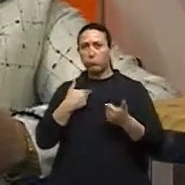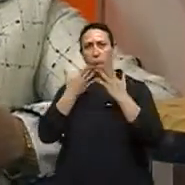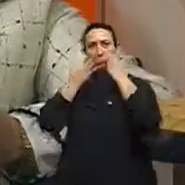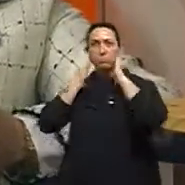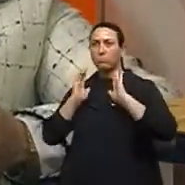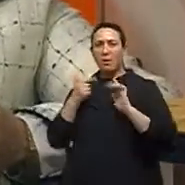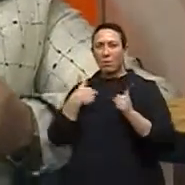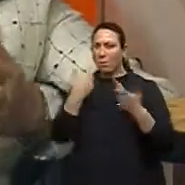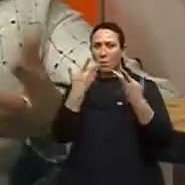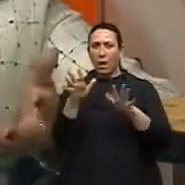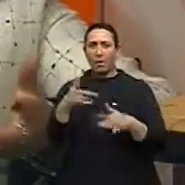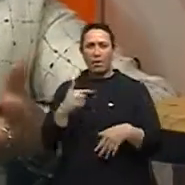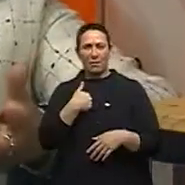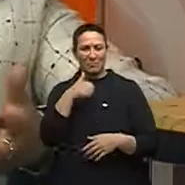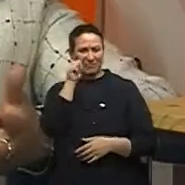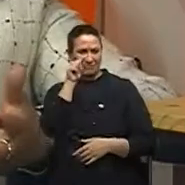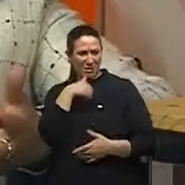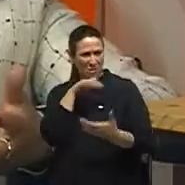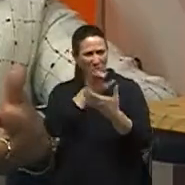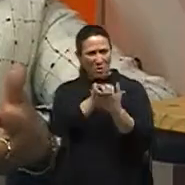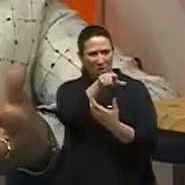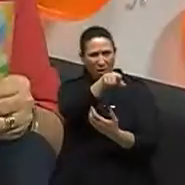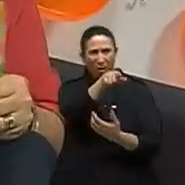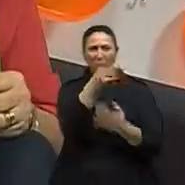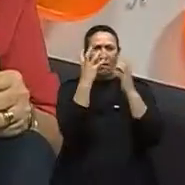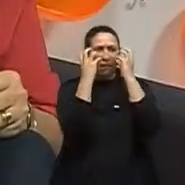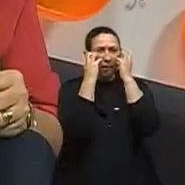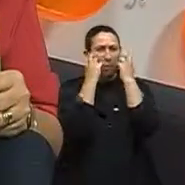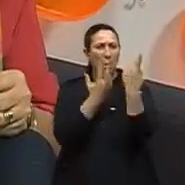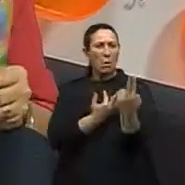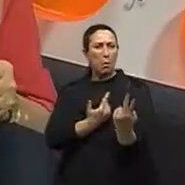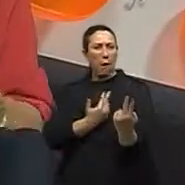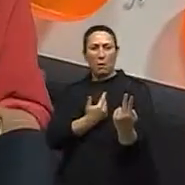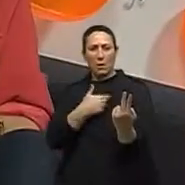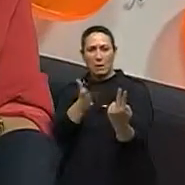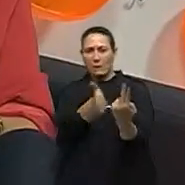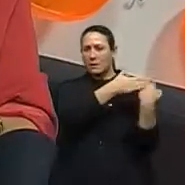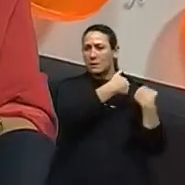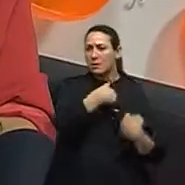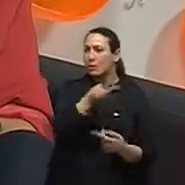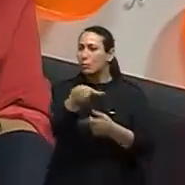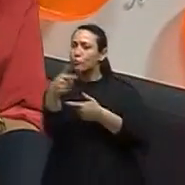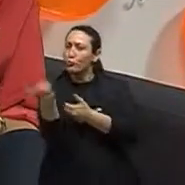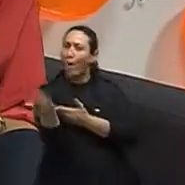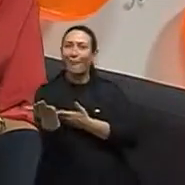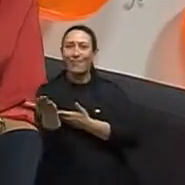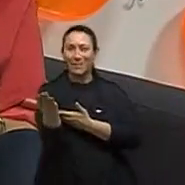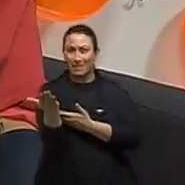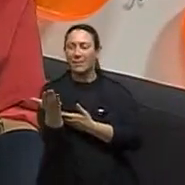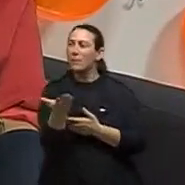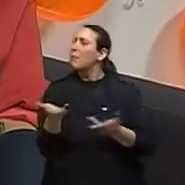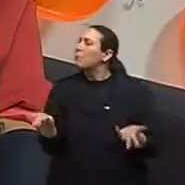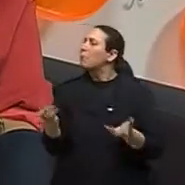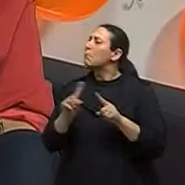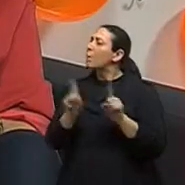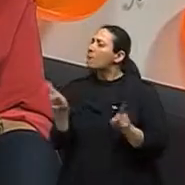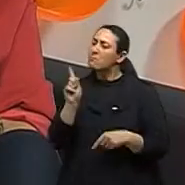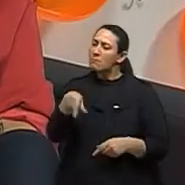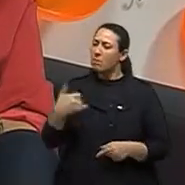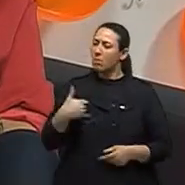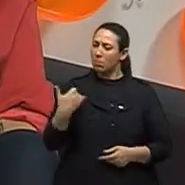pro espelho da companheira que é igual o meu mas também me parece uma coisa que seria até uma tendência natural se ele se dá muito menos